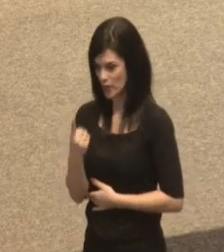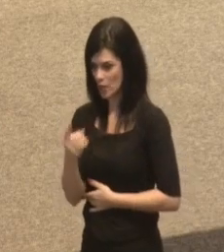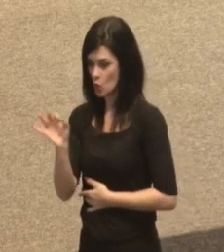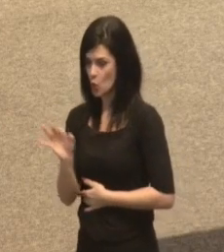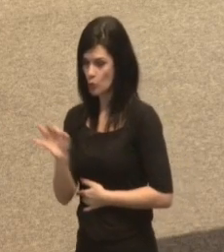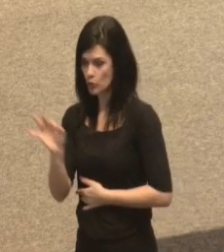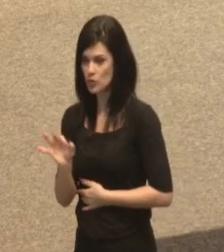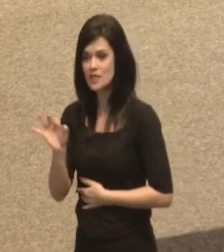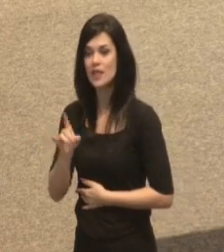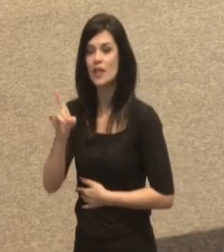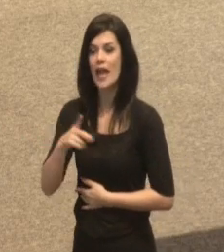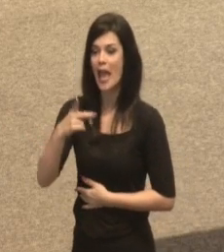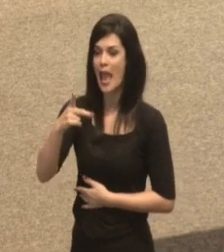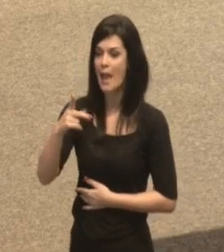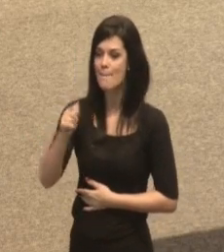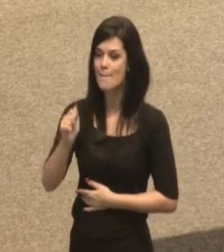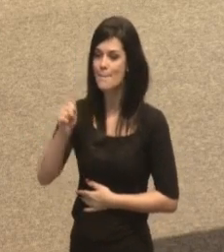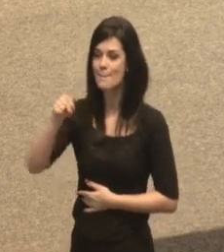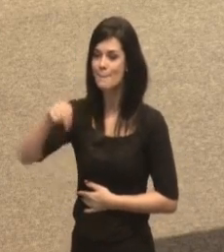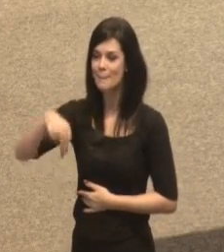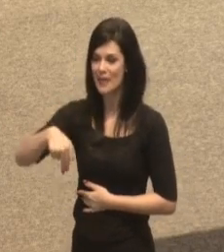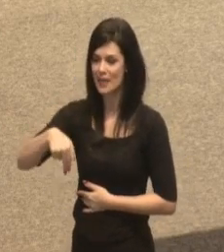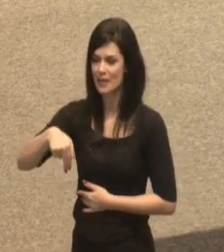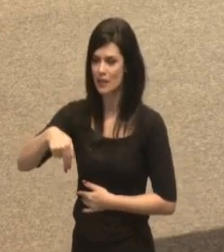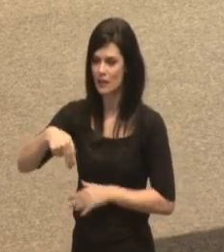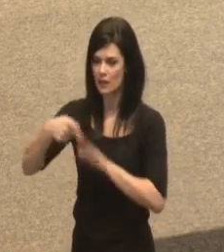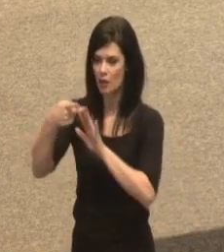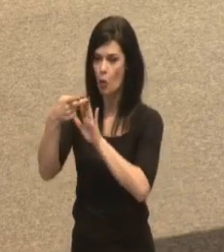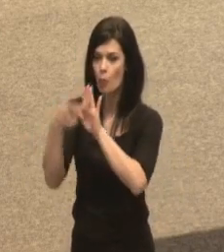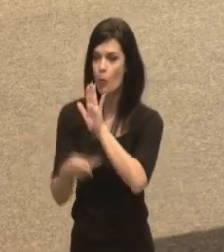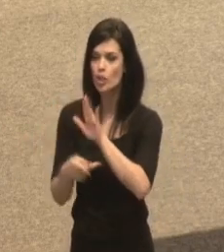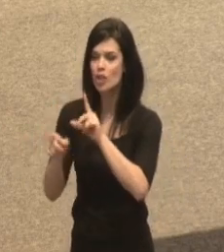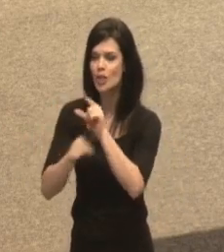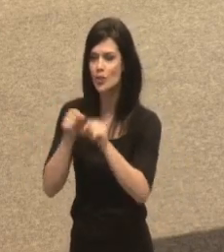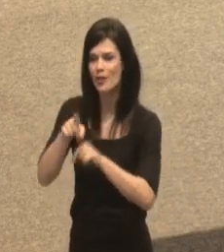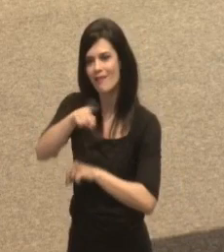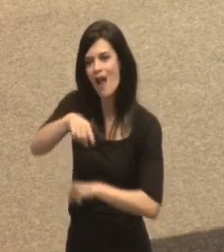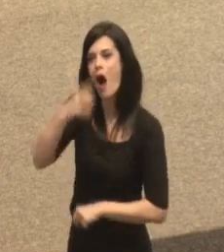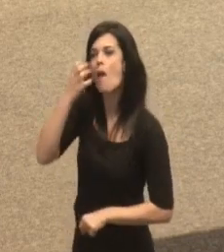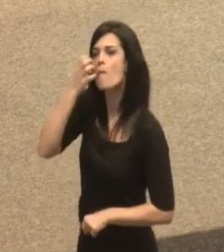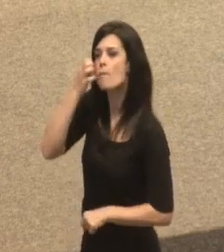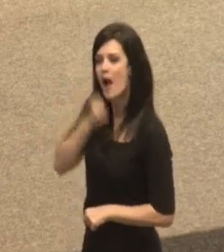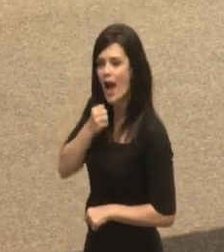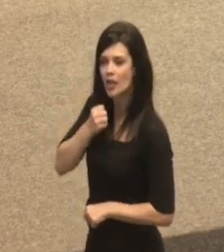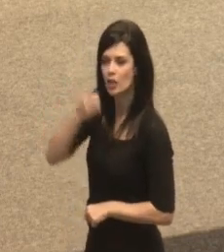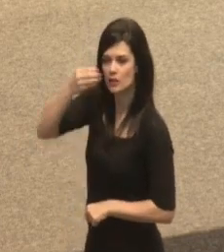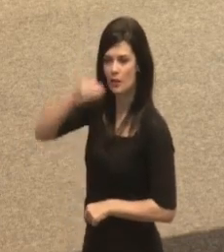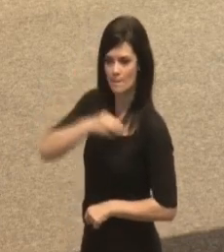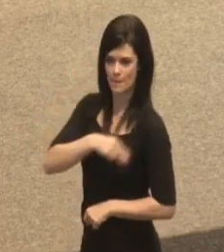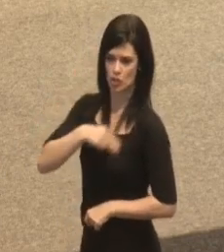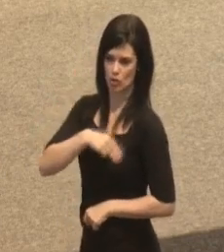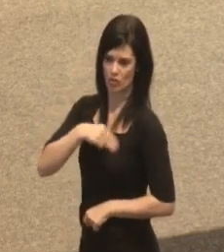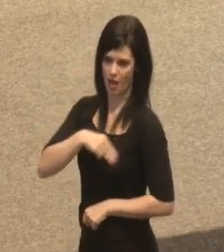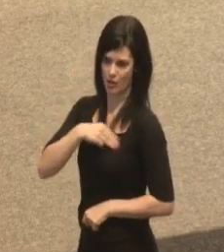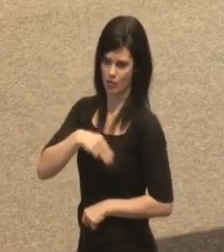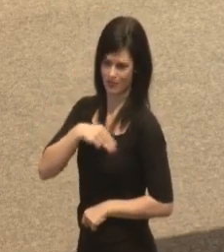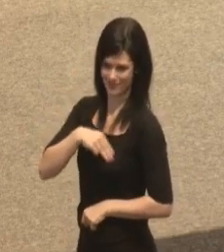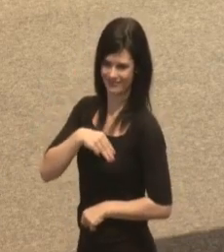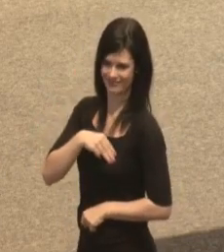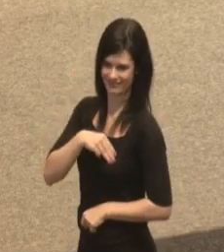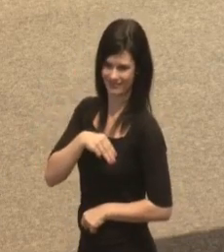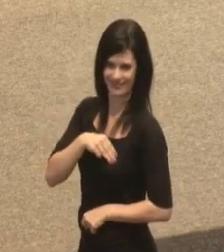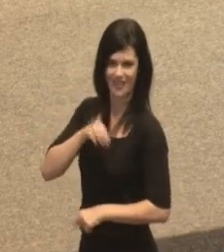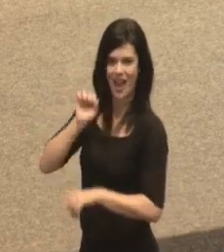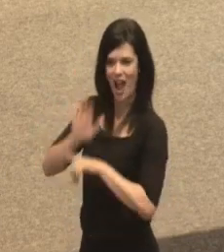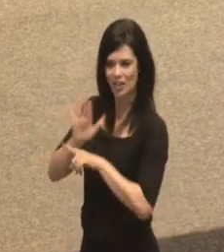é um programa de adoção missionária que as pessoas contribuem, ofertam mensalmente. Então 51% vem do PAN e 49%